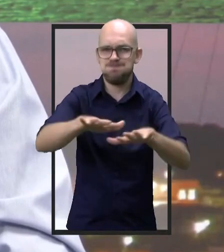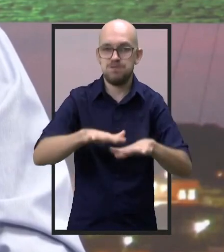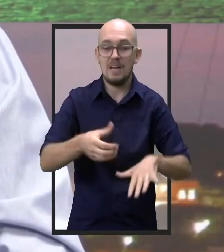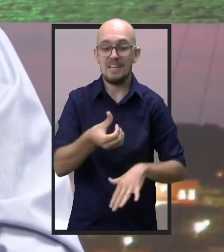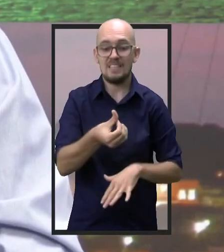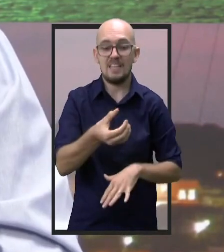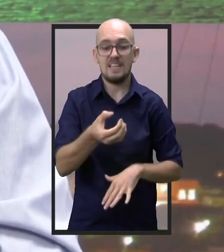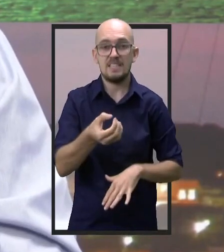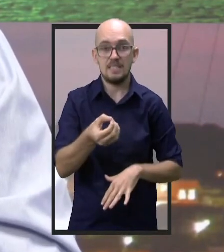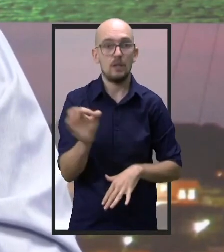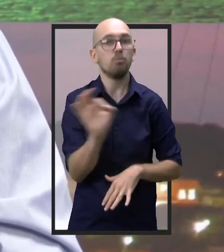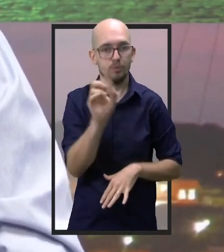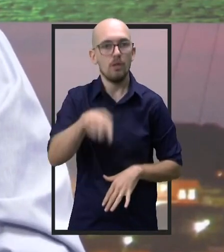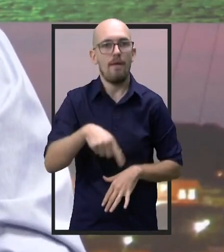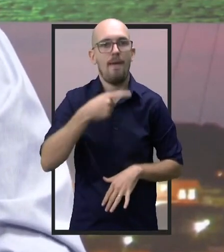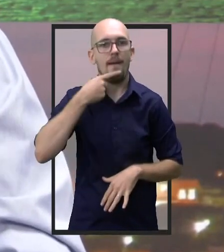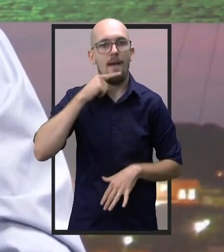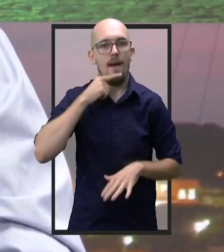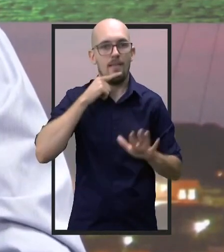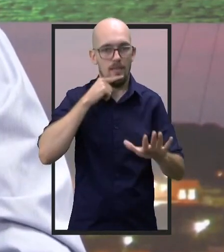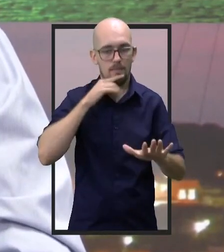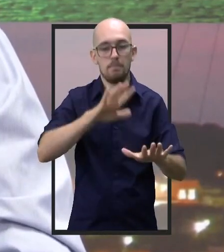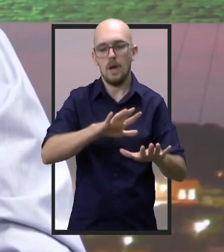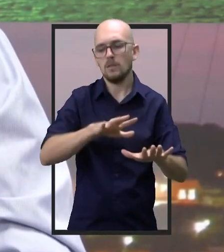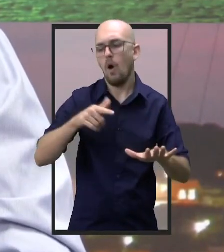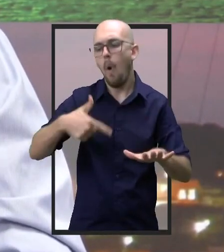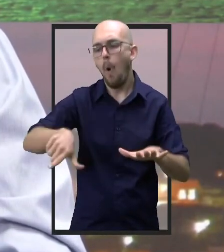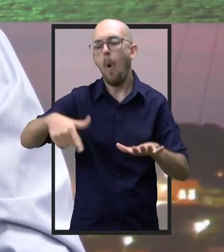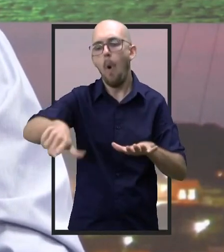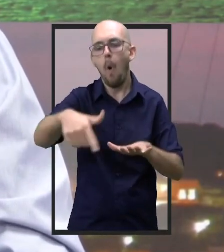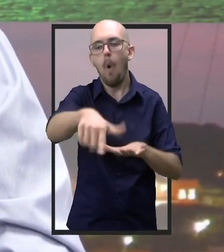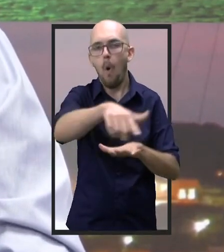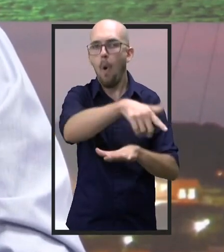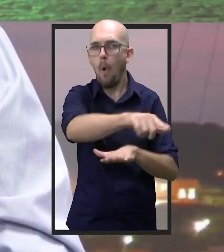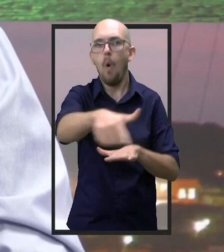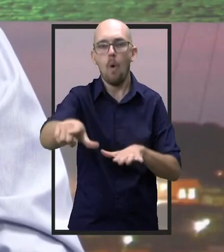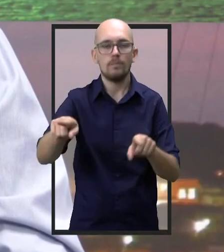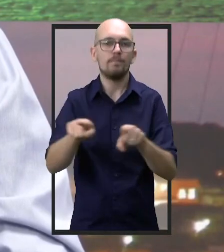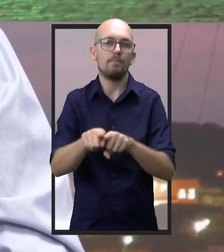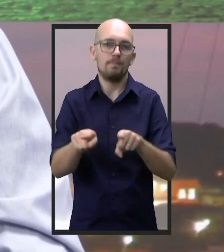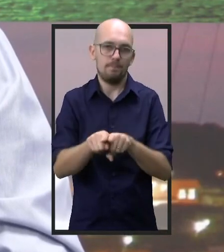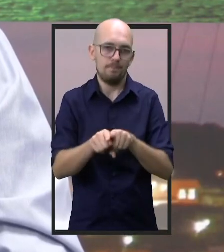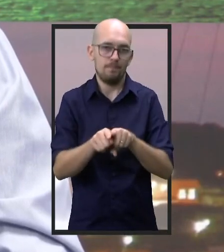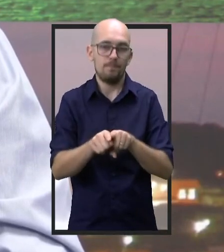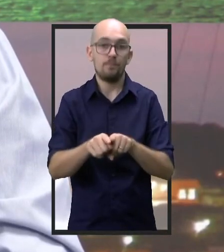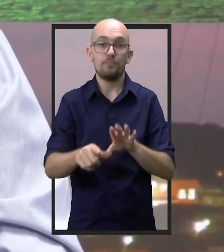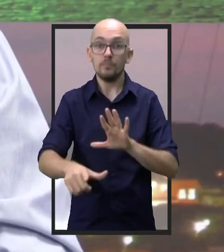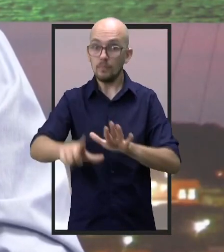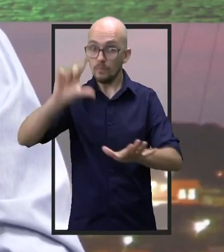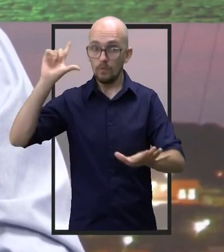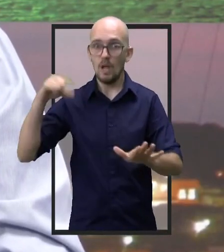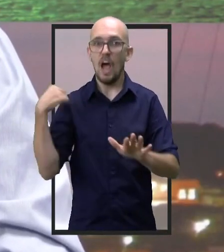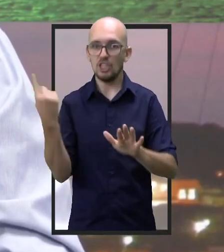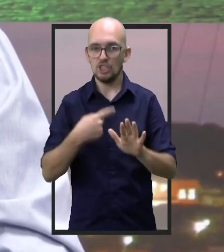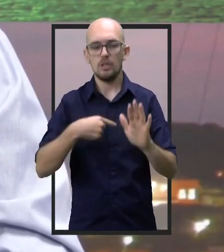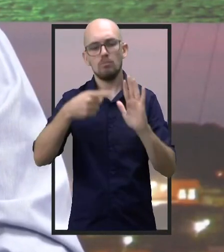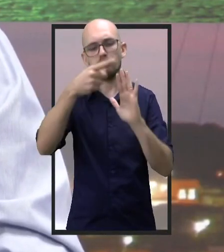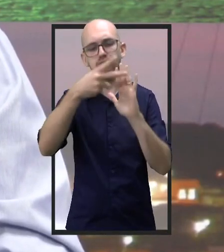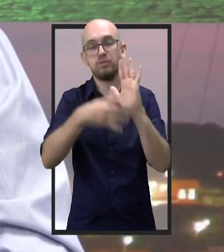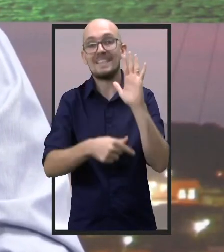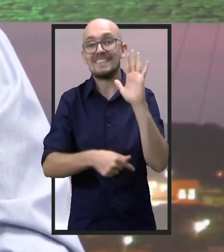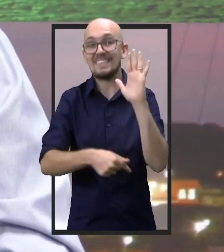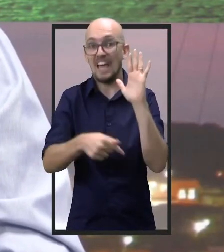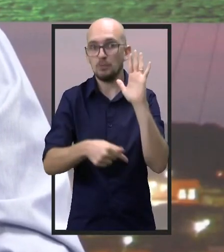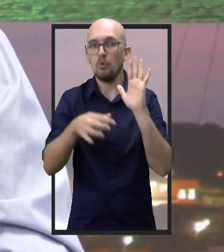contextos estão. Por nossa sorte e nossas felicidades, nós éramos 7º lugar em tamanho de produção